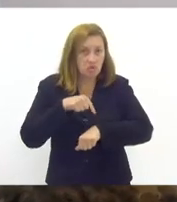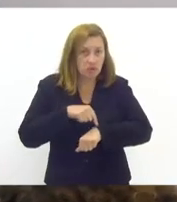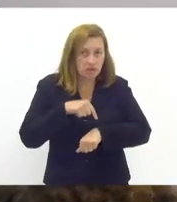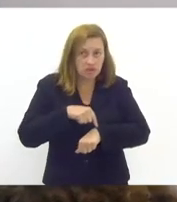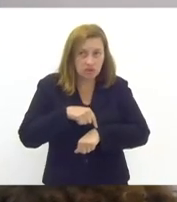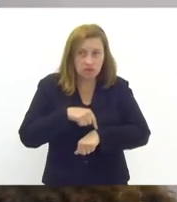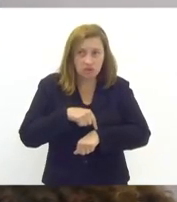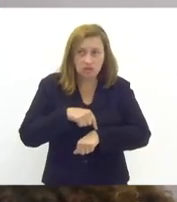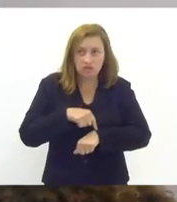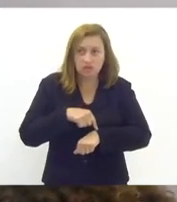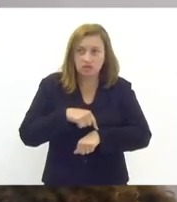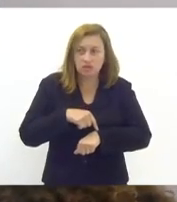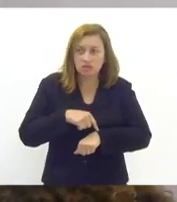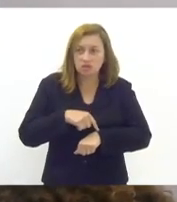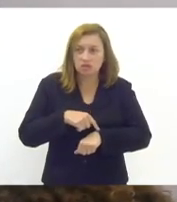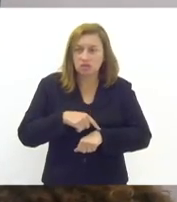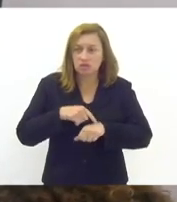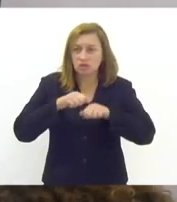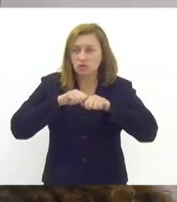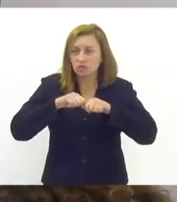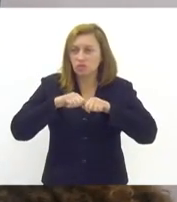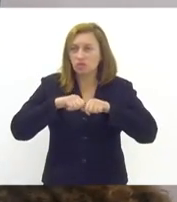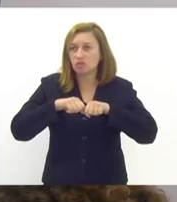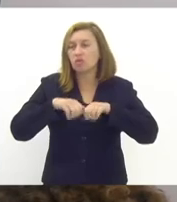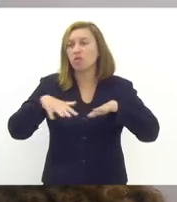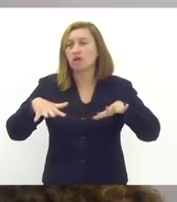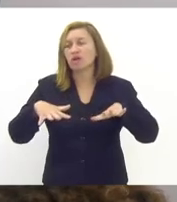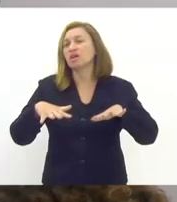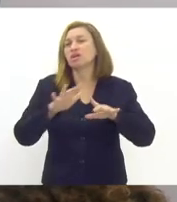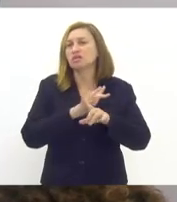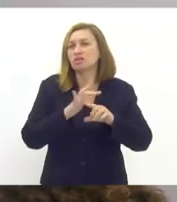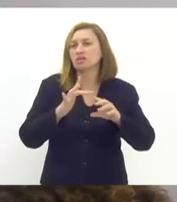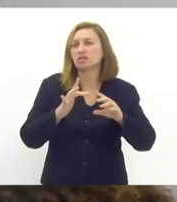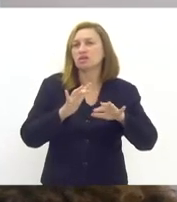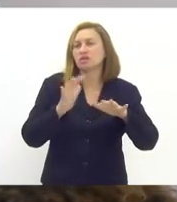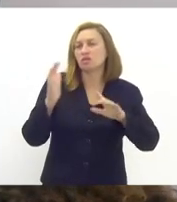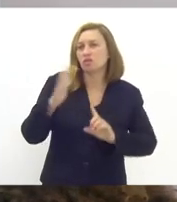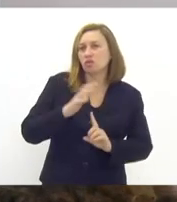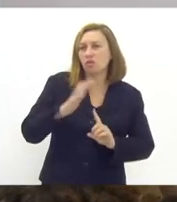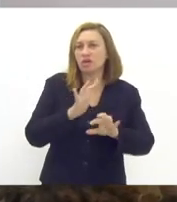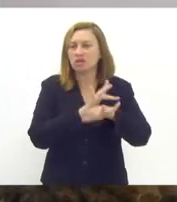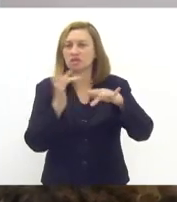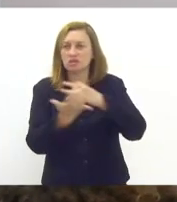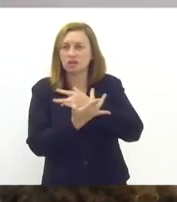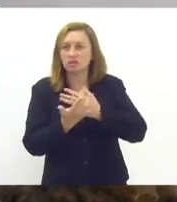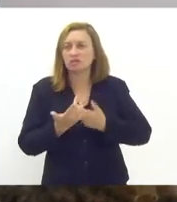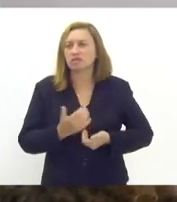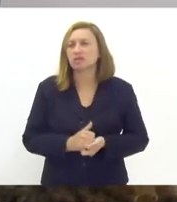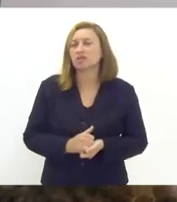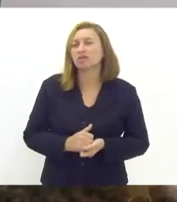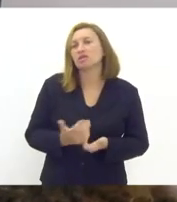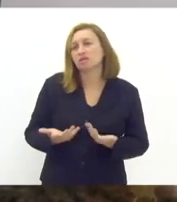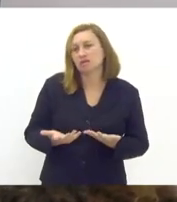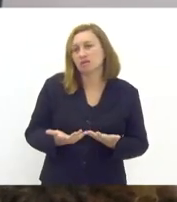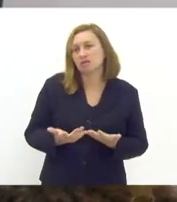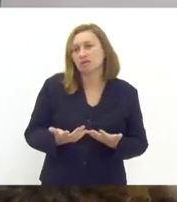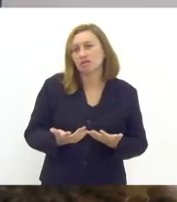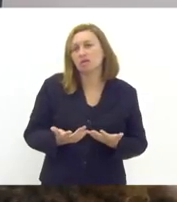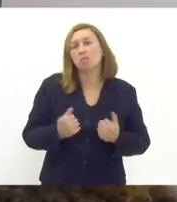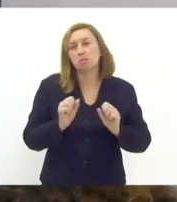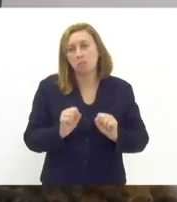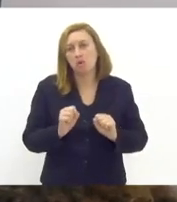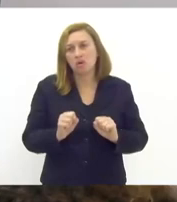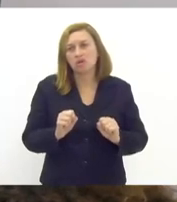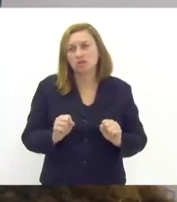de grande furor social não necessariamente vai redundar numa justeza. Sim. E pode ser